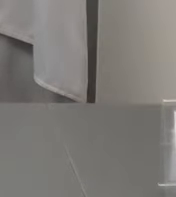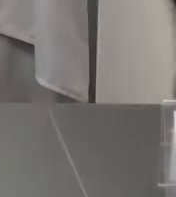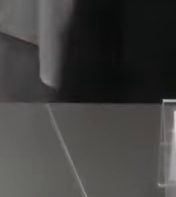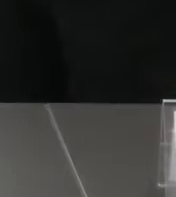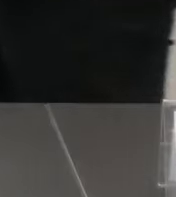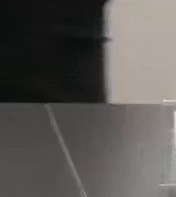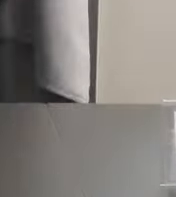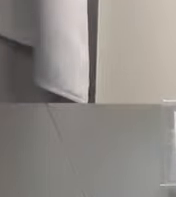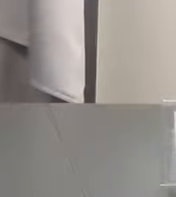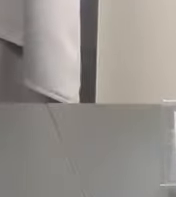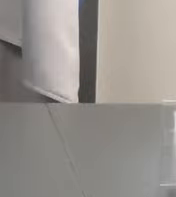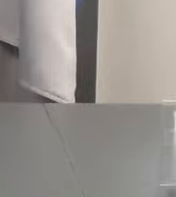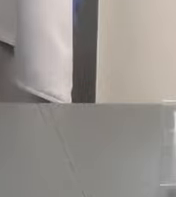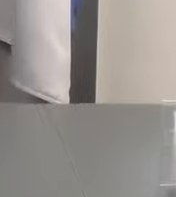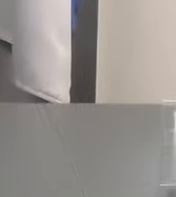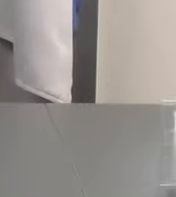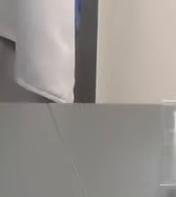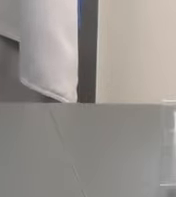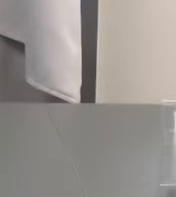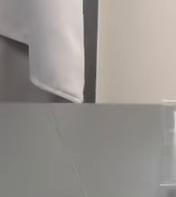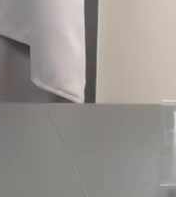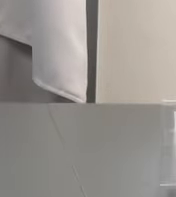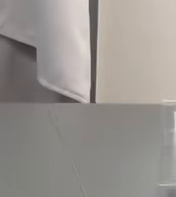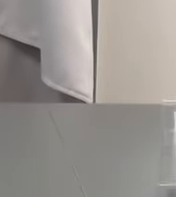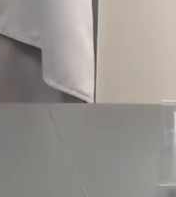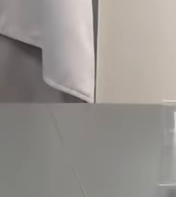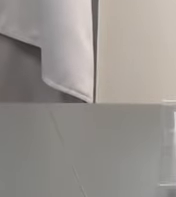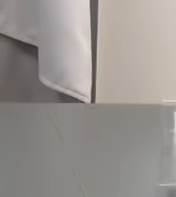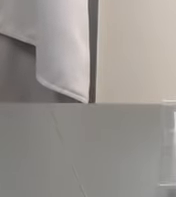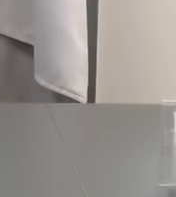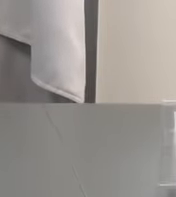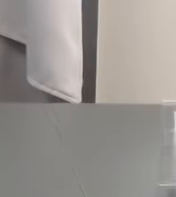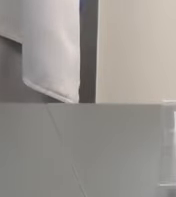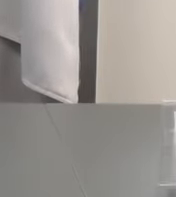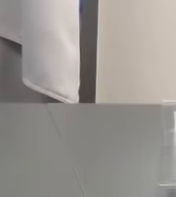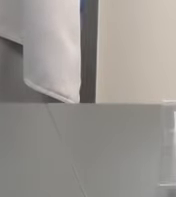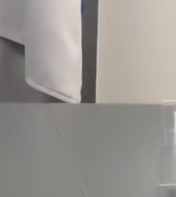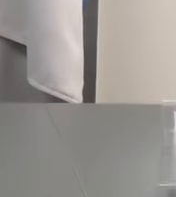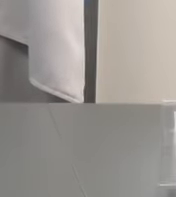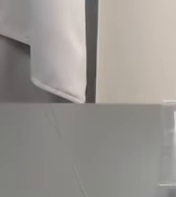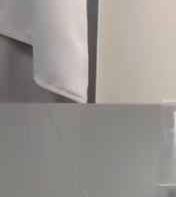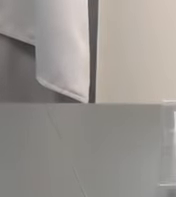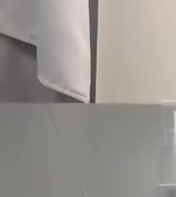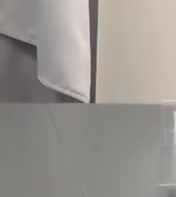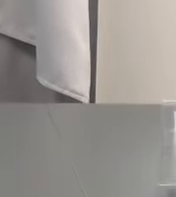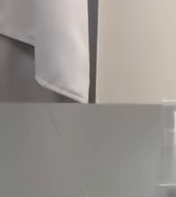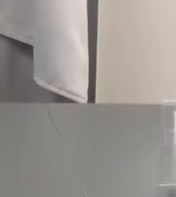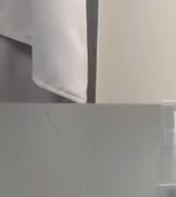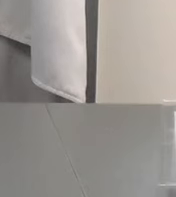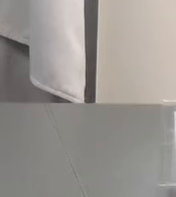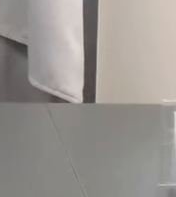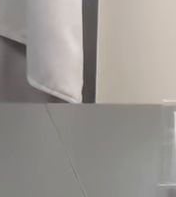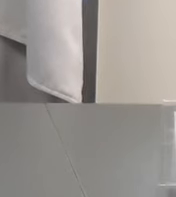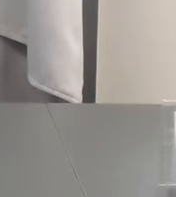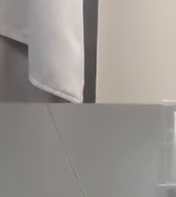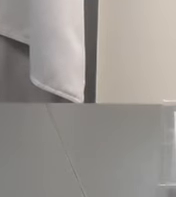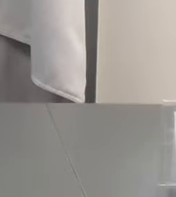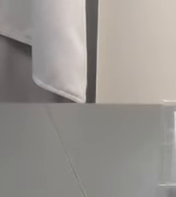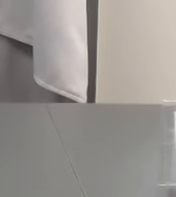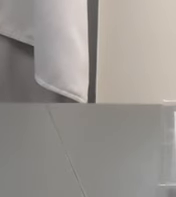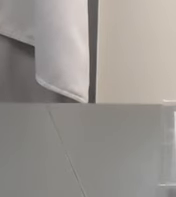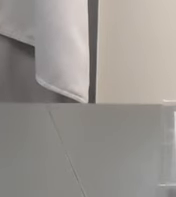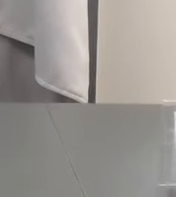Ele não está presente e não pediu para retirar, vou mantê-lo então os pareceres. Emendas de plenário ao projeto de